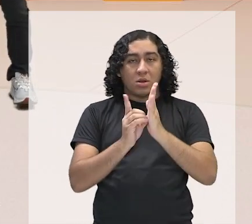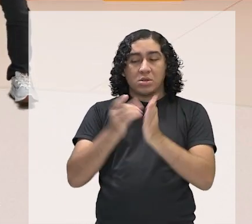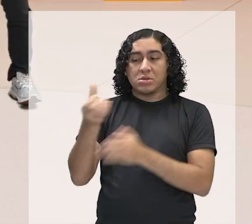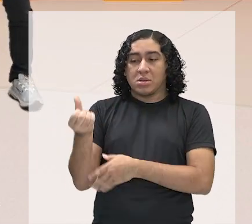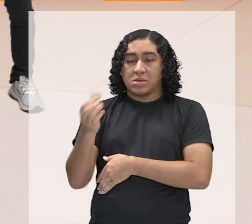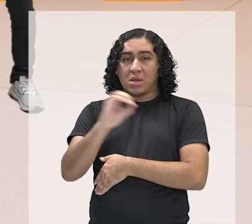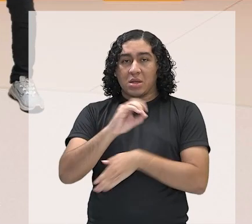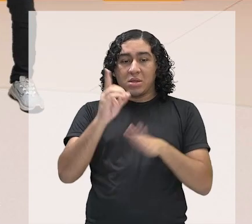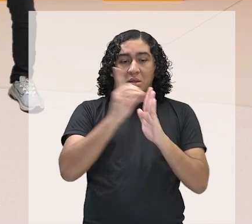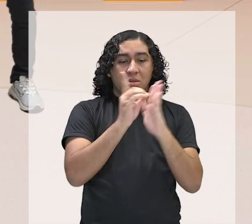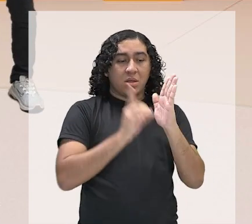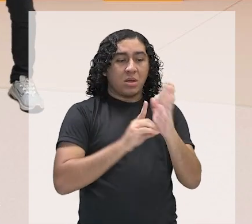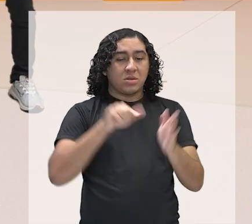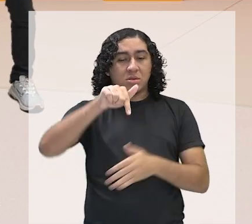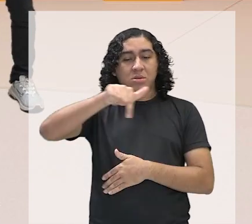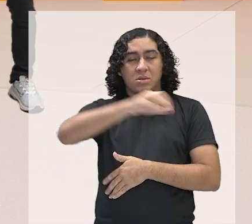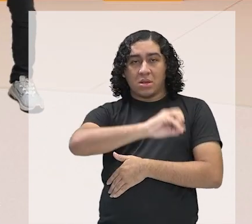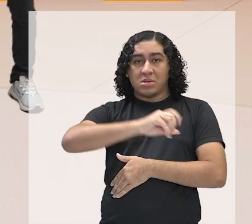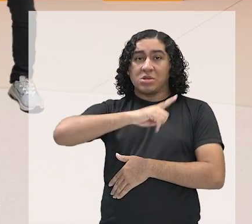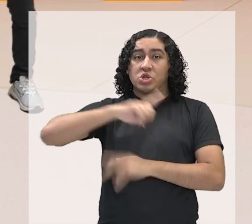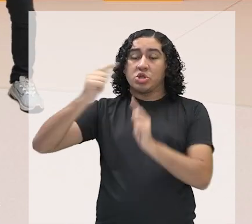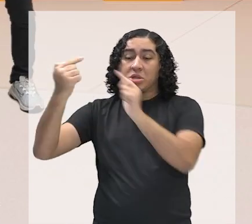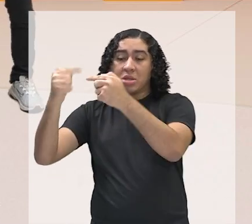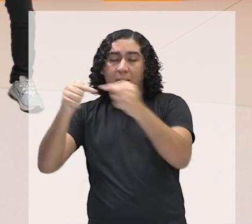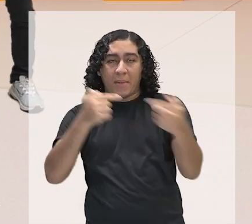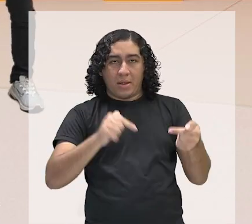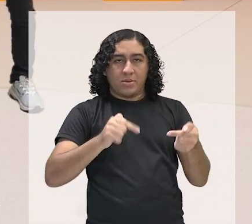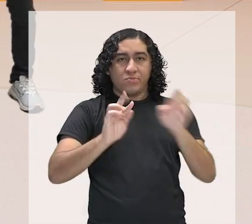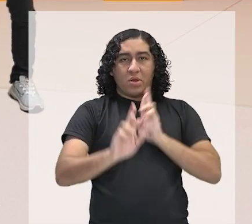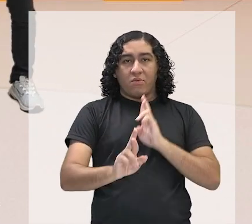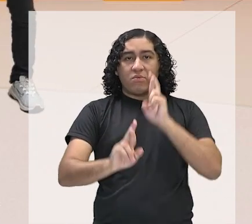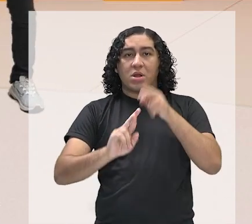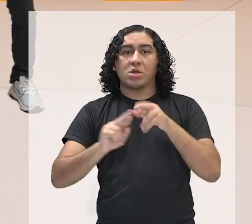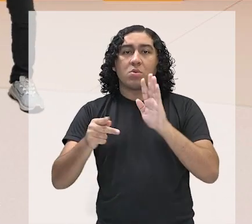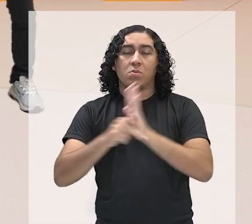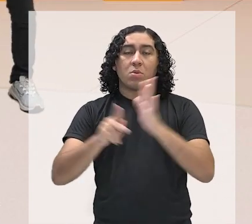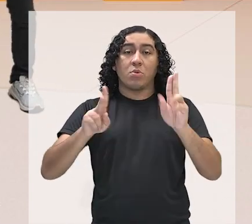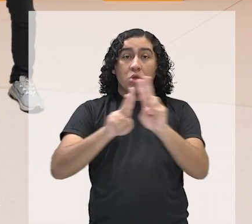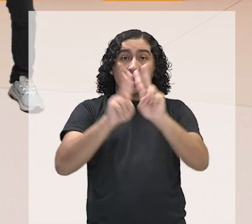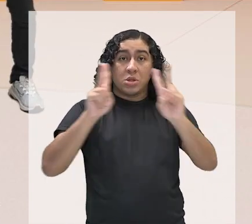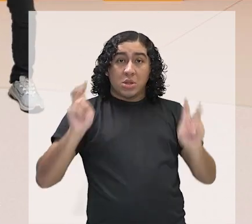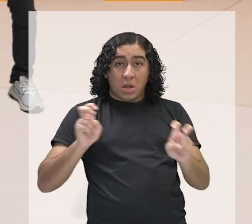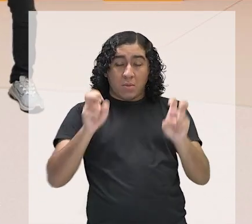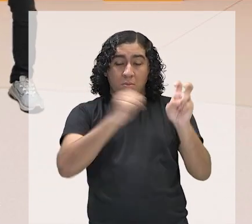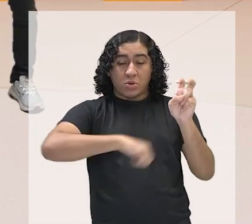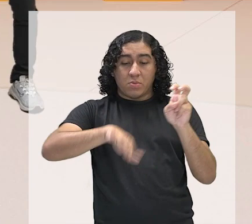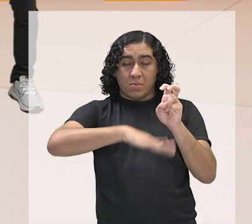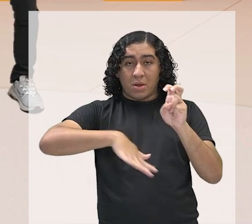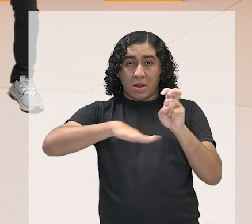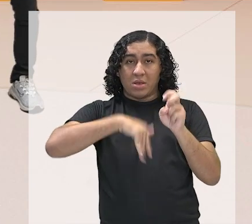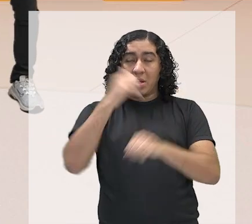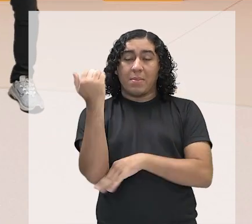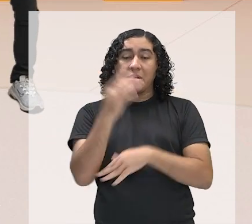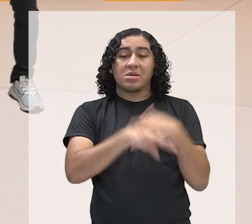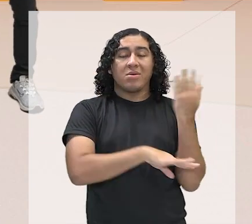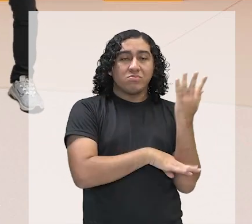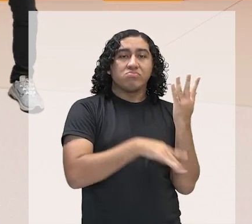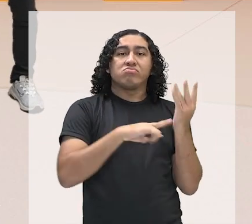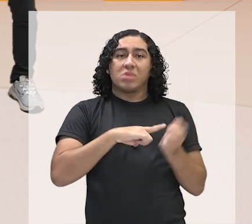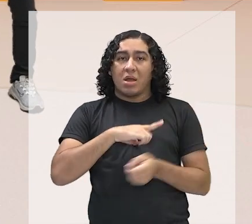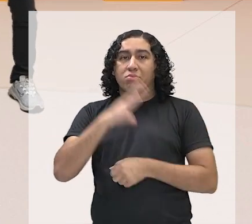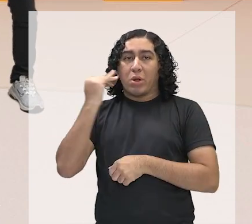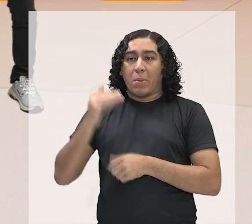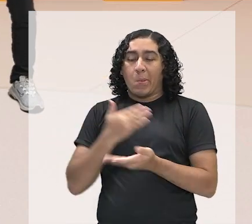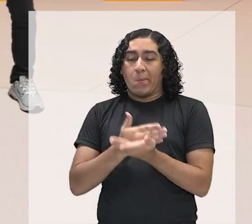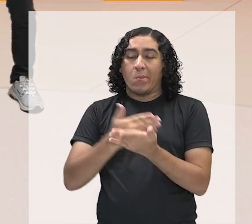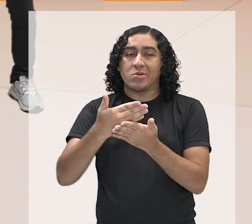foi o momento em que os debates referentes à questão ambiental, eles ganharam força, certo?